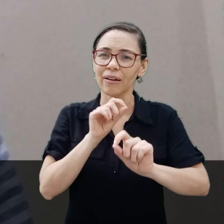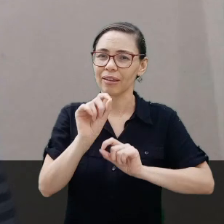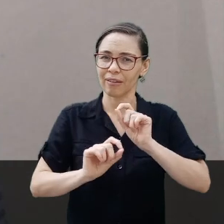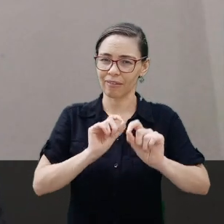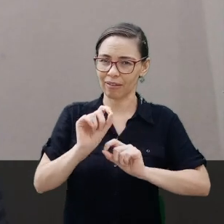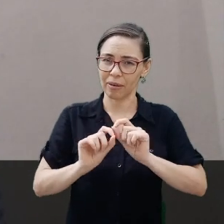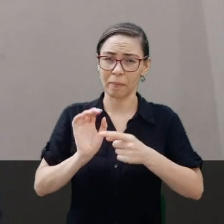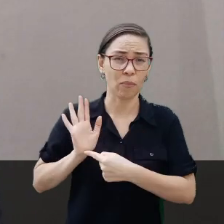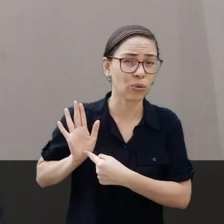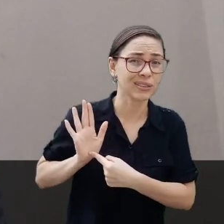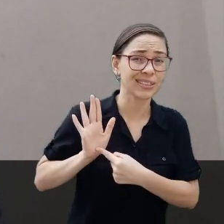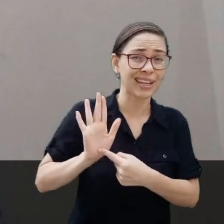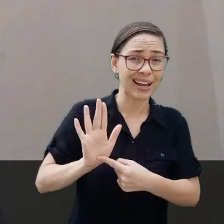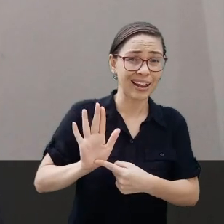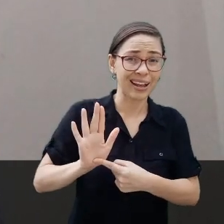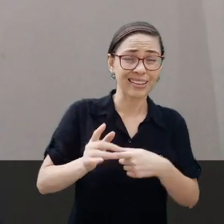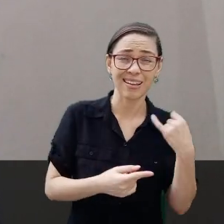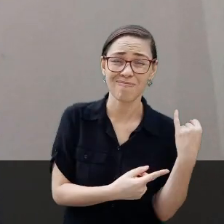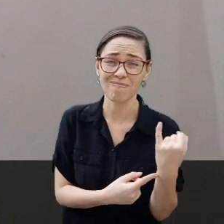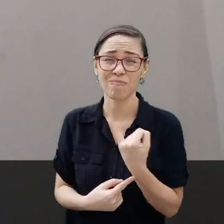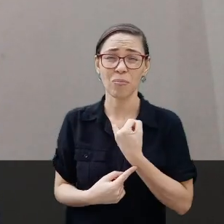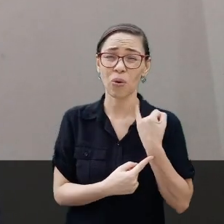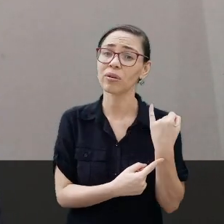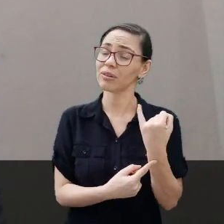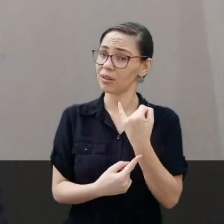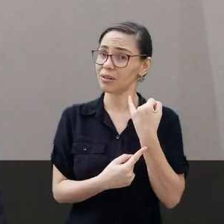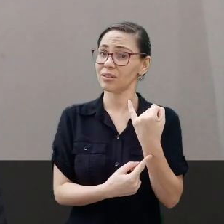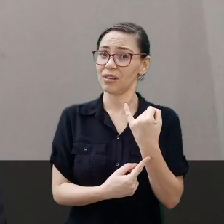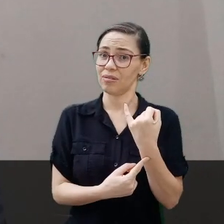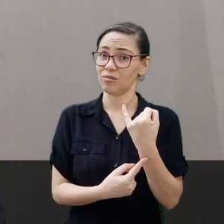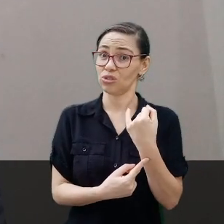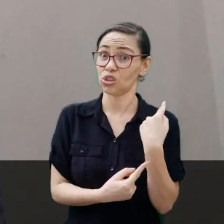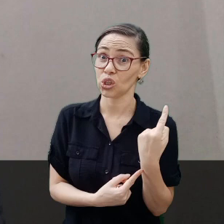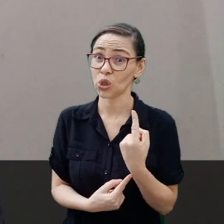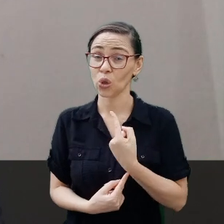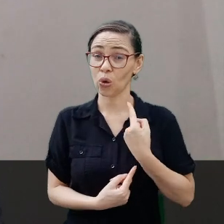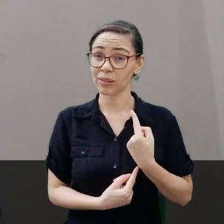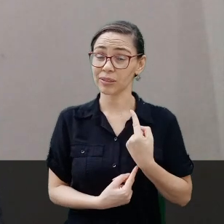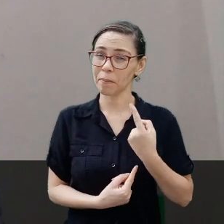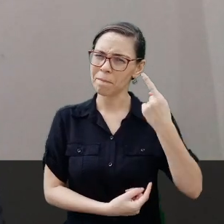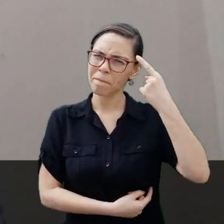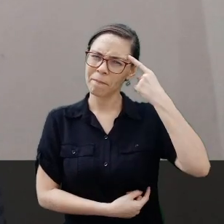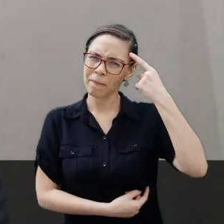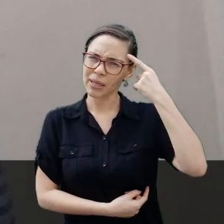pouco sobre como nos importamos com a questão